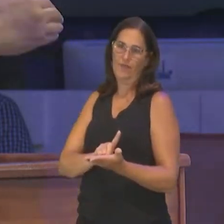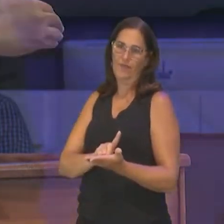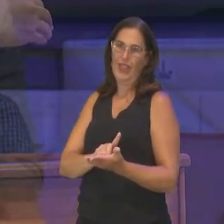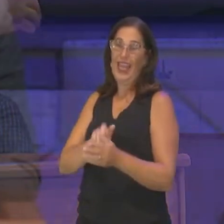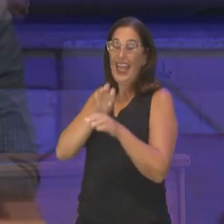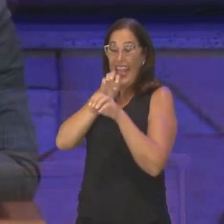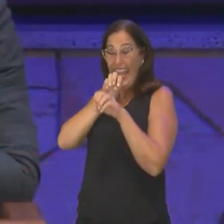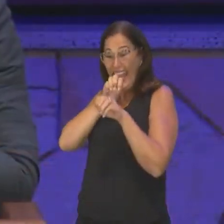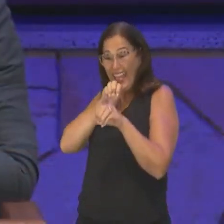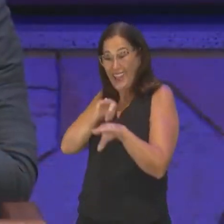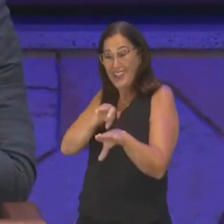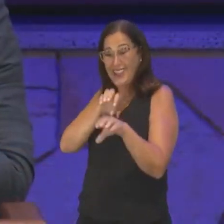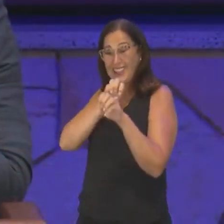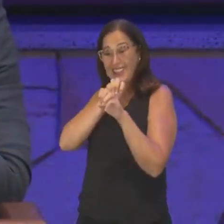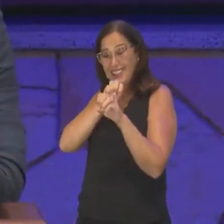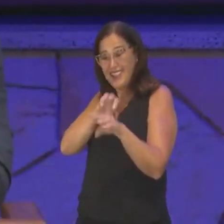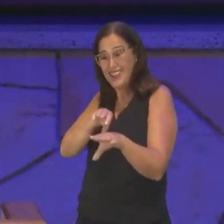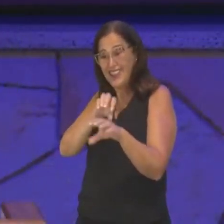Ensinando